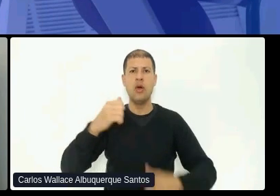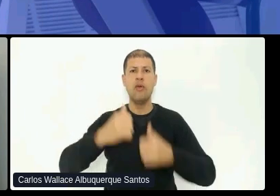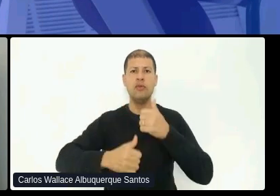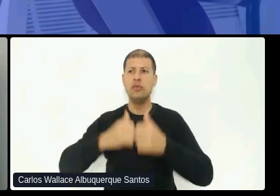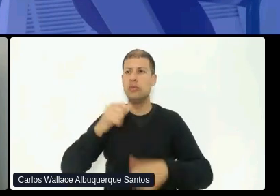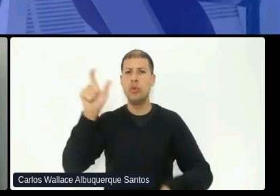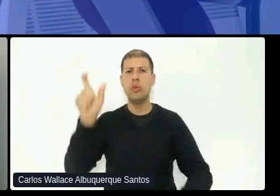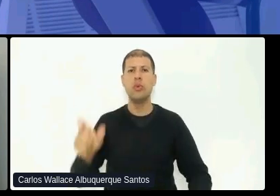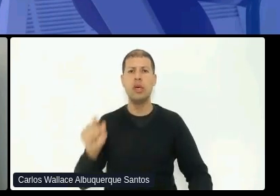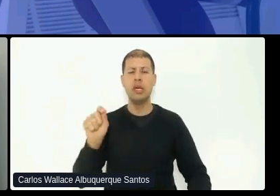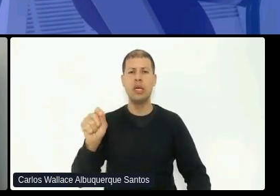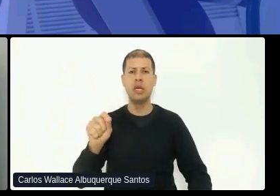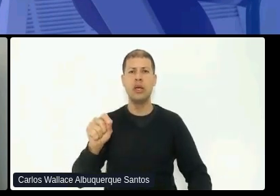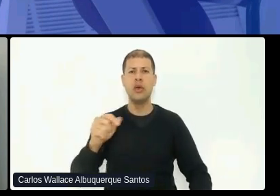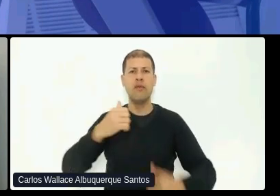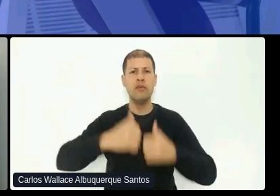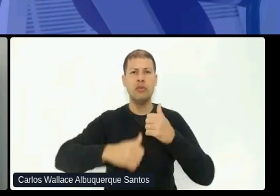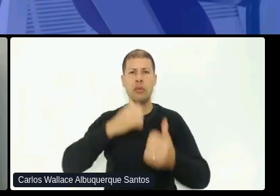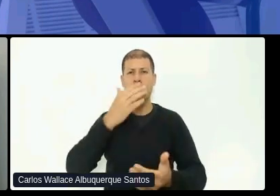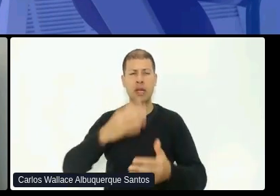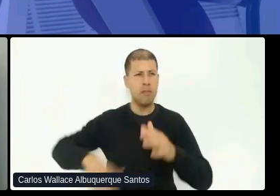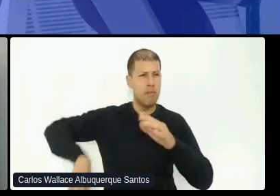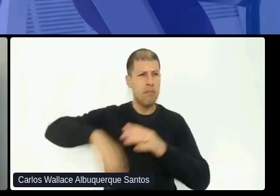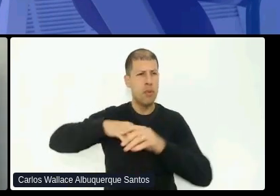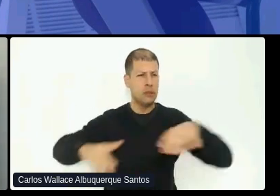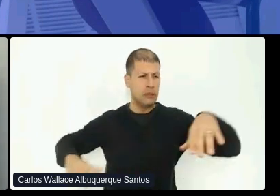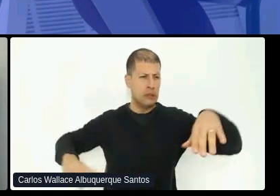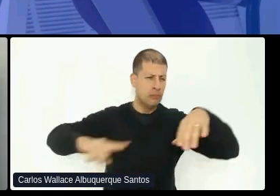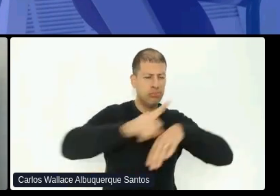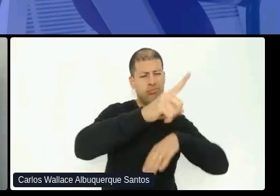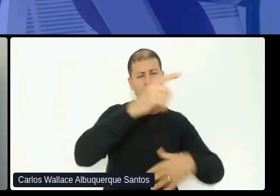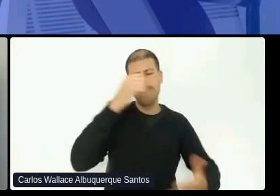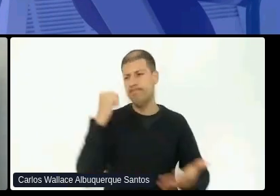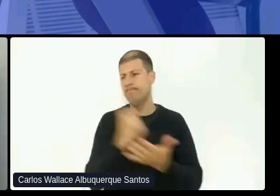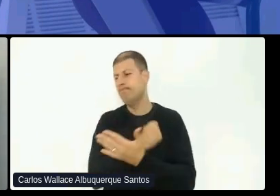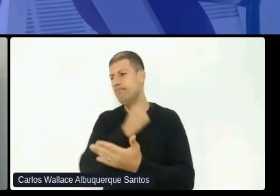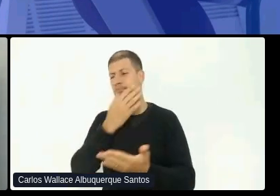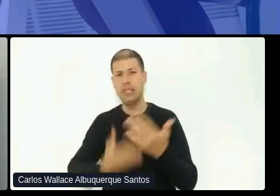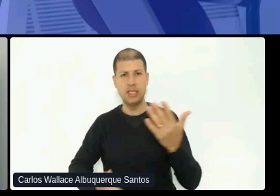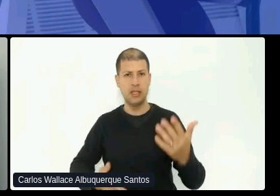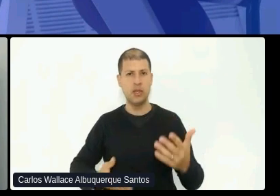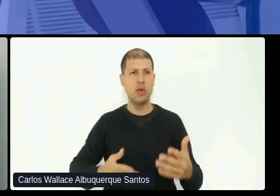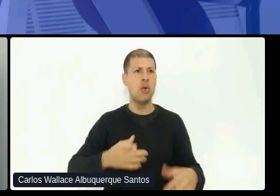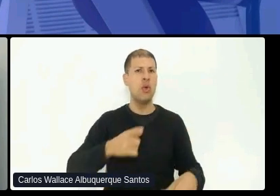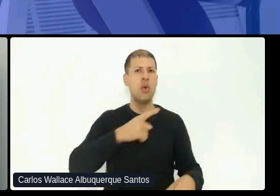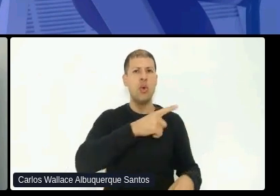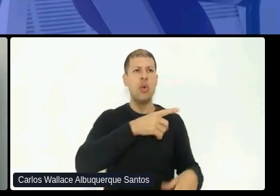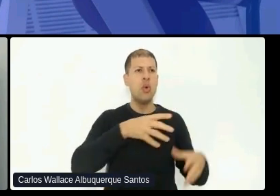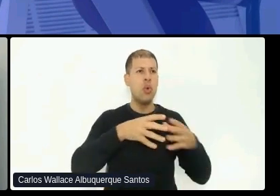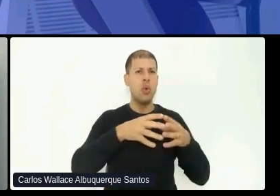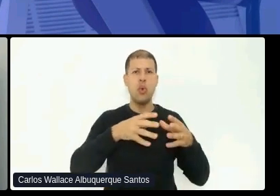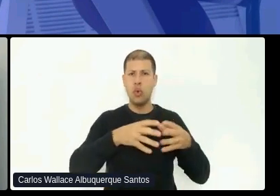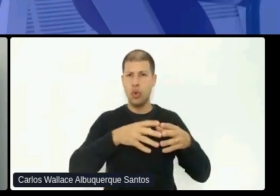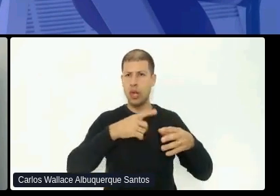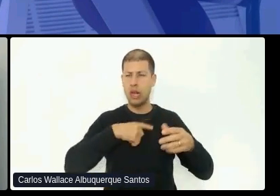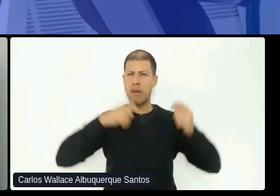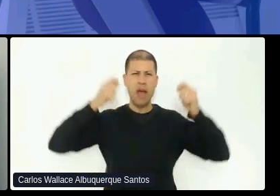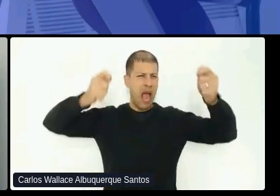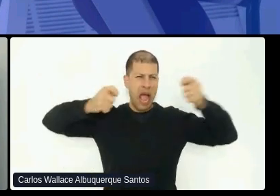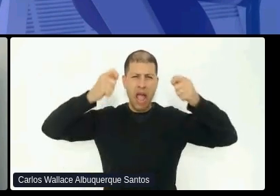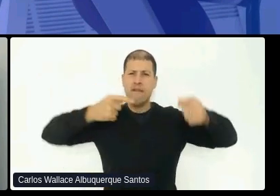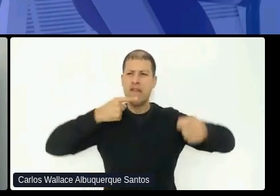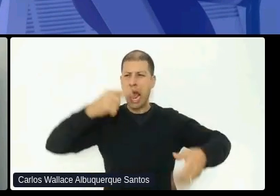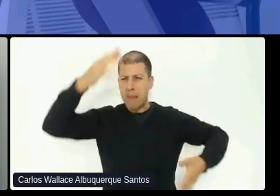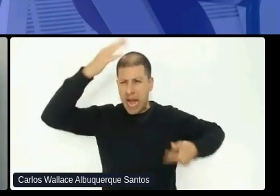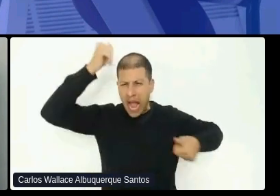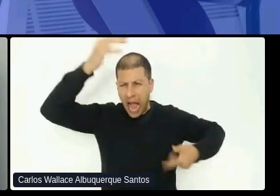aconteceu, ele perdeu o jogo, perdeu o gol, e ele, a plateia começou a chamar ele de um monte de coisa, macaco, etc,